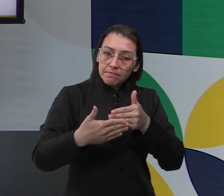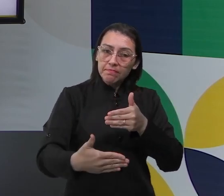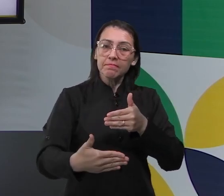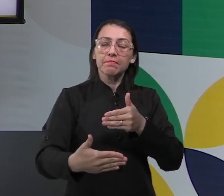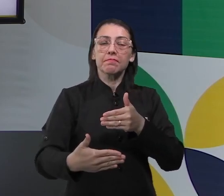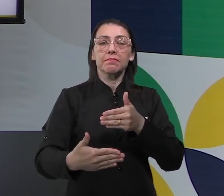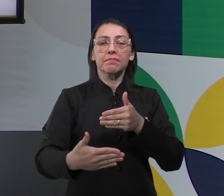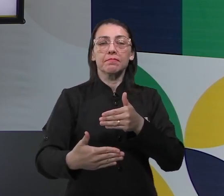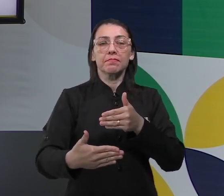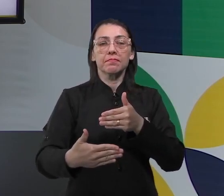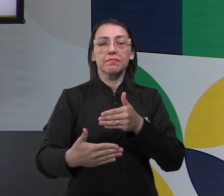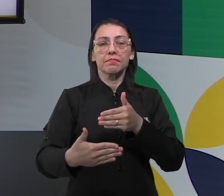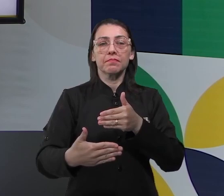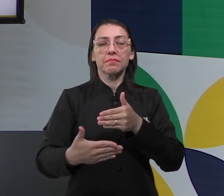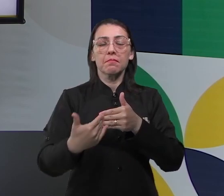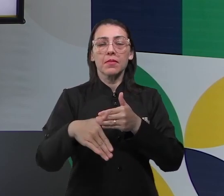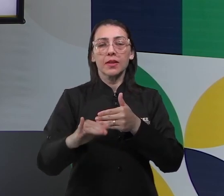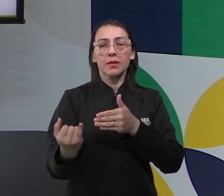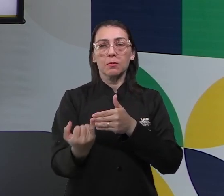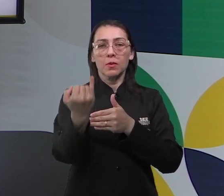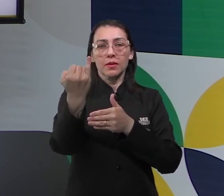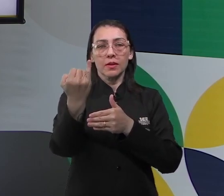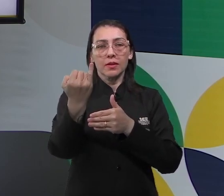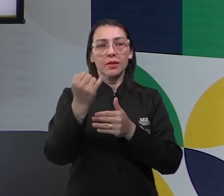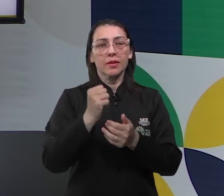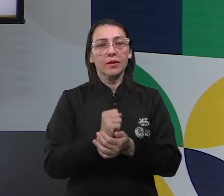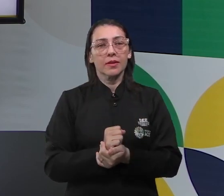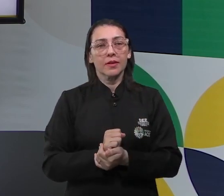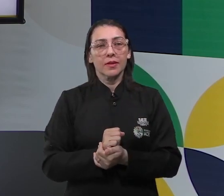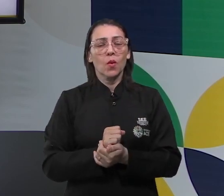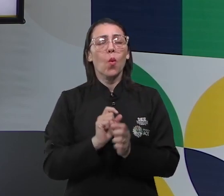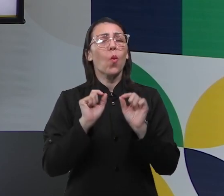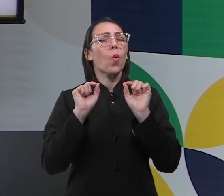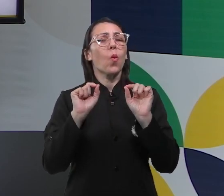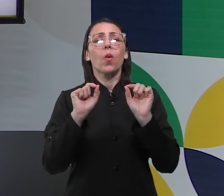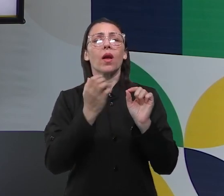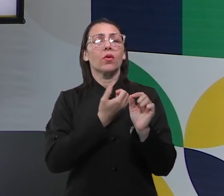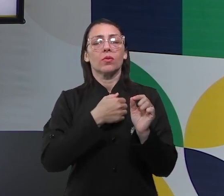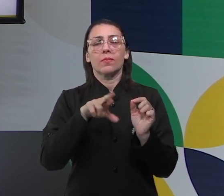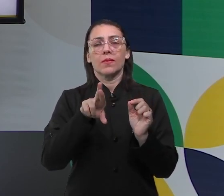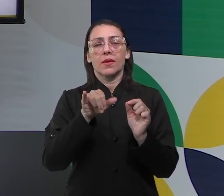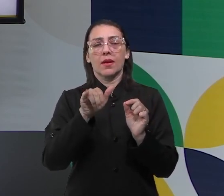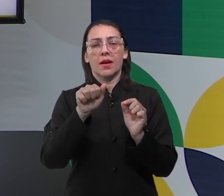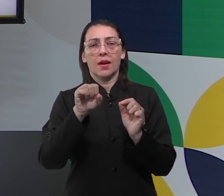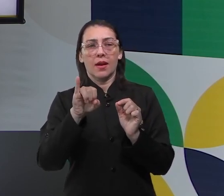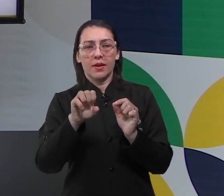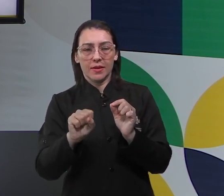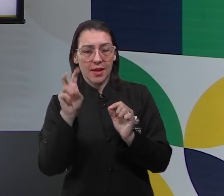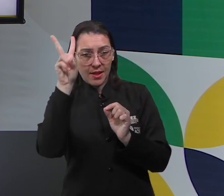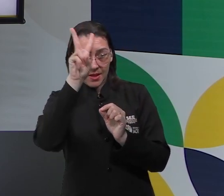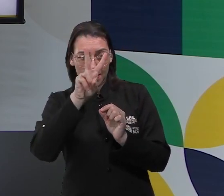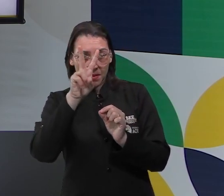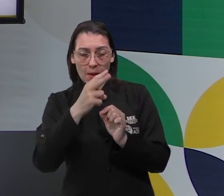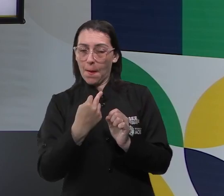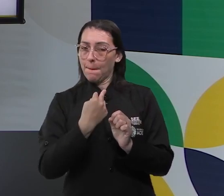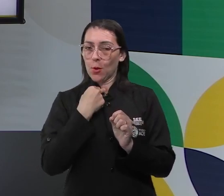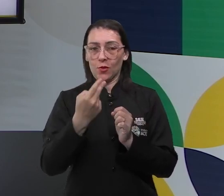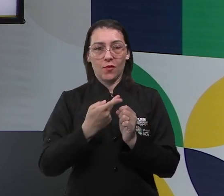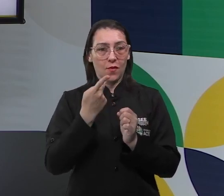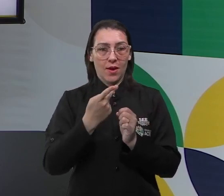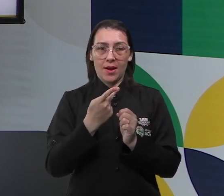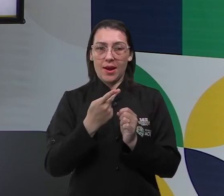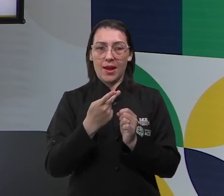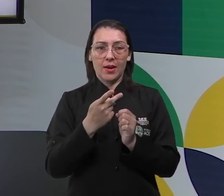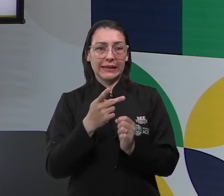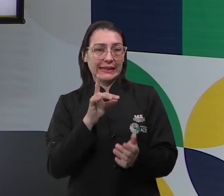E o mais importante de tudo, que são os números reais. Relembrando que eu não posso dizer exatamente o que